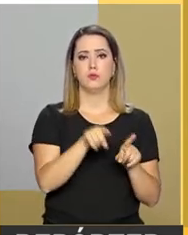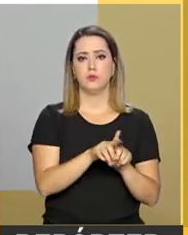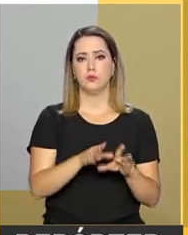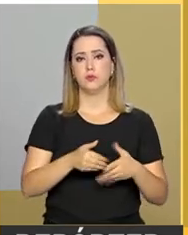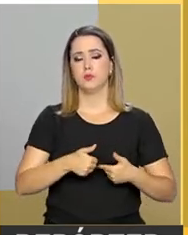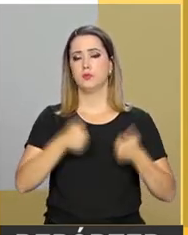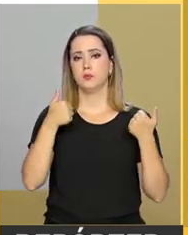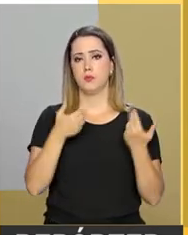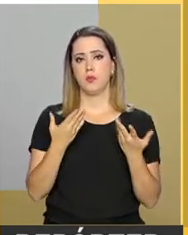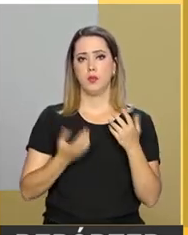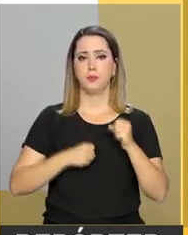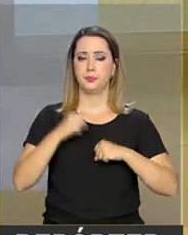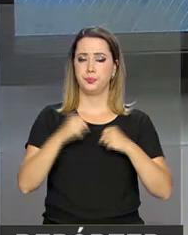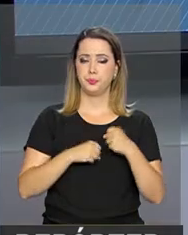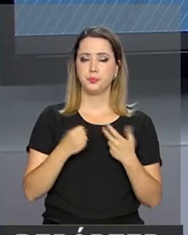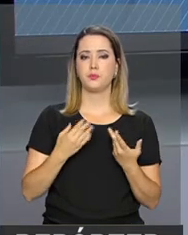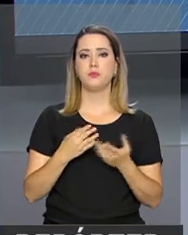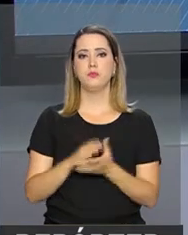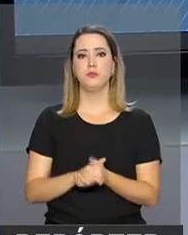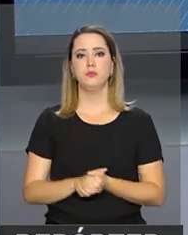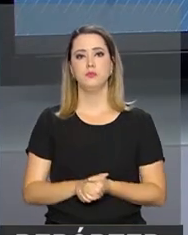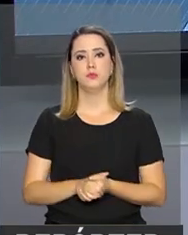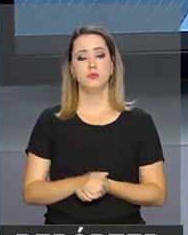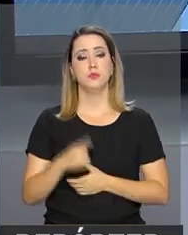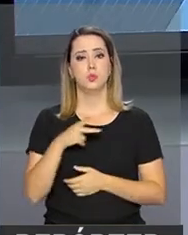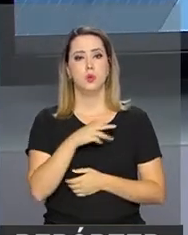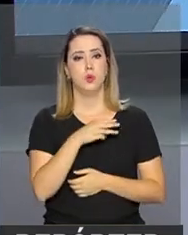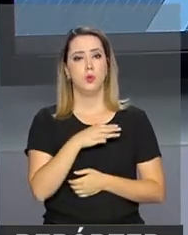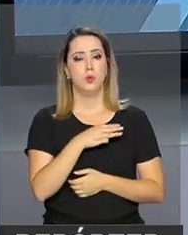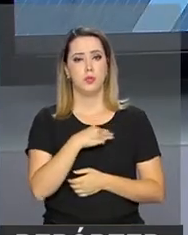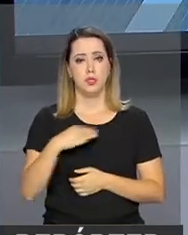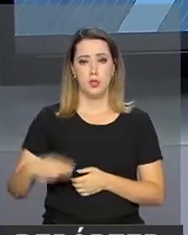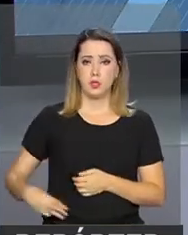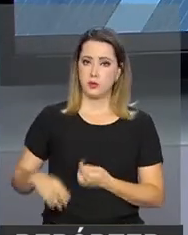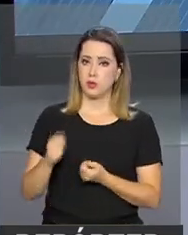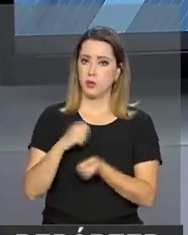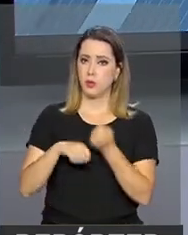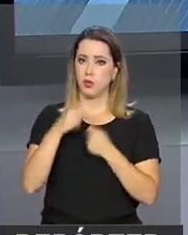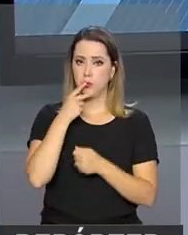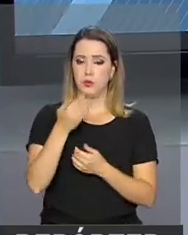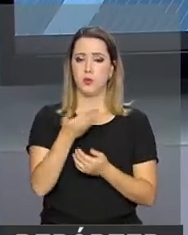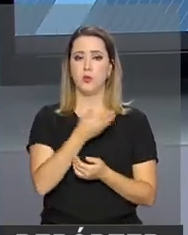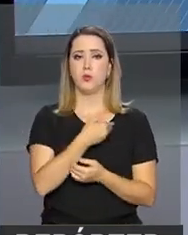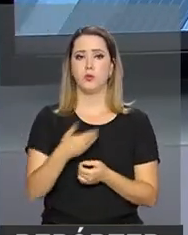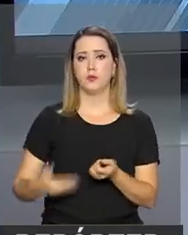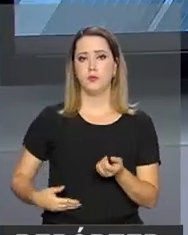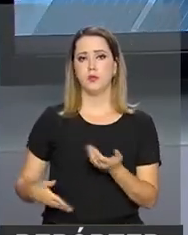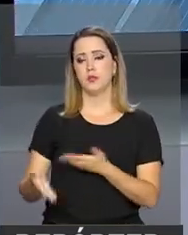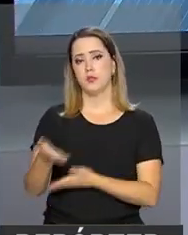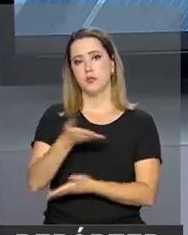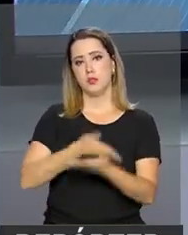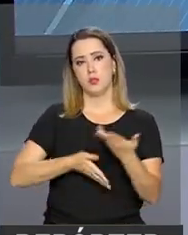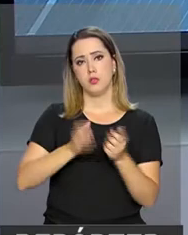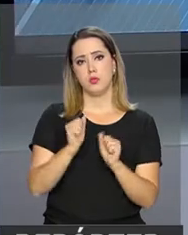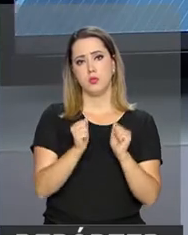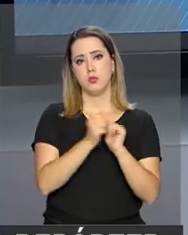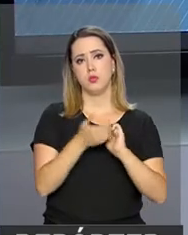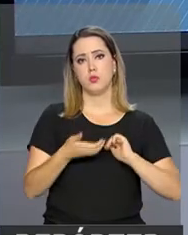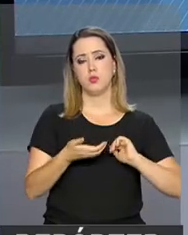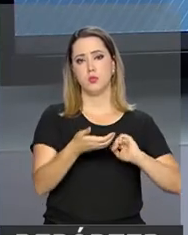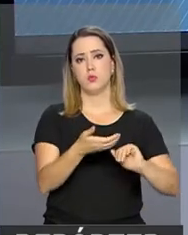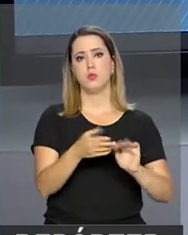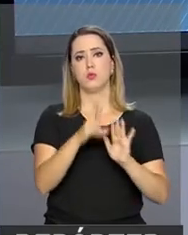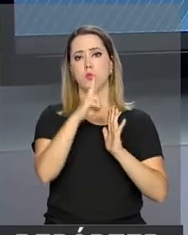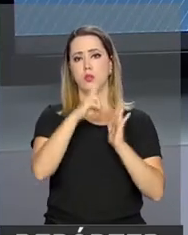melhor produtividade. Henrique Meirelles informou ainda que o governo está negociando no Congresso Nacional o texto do